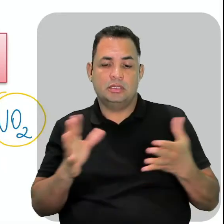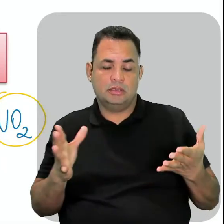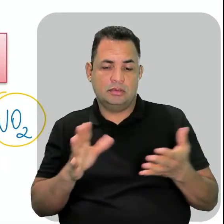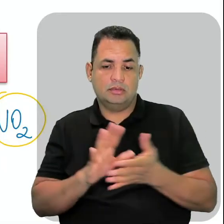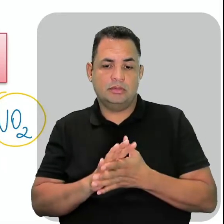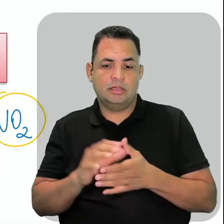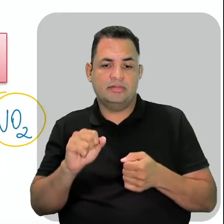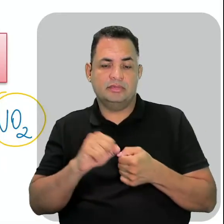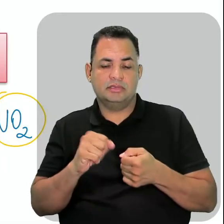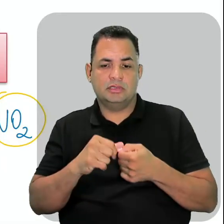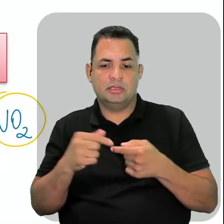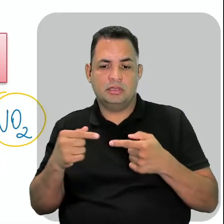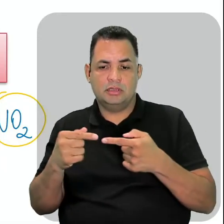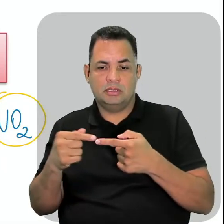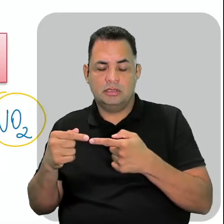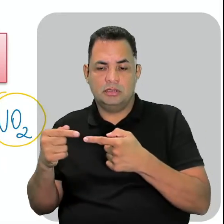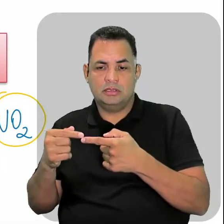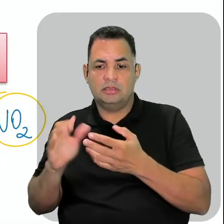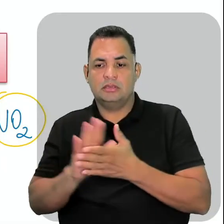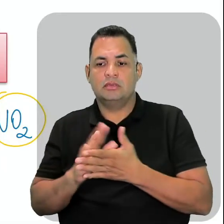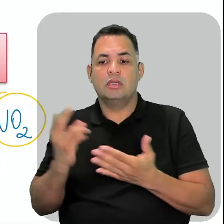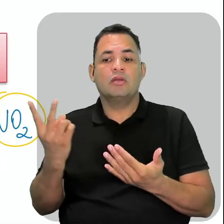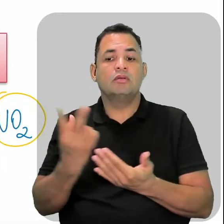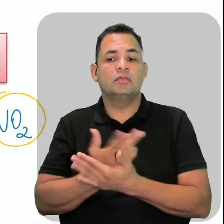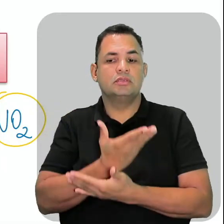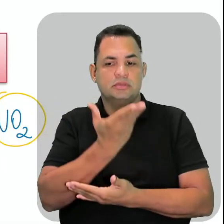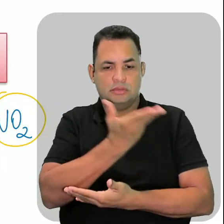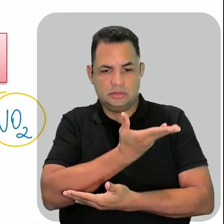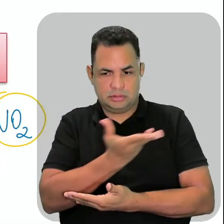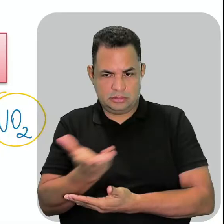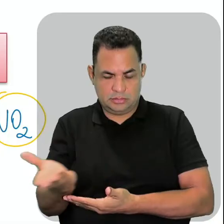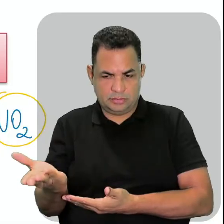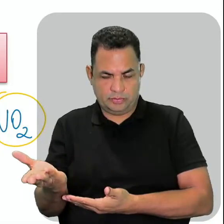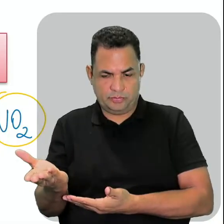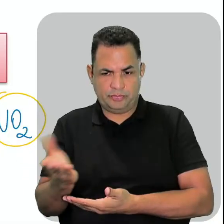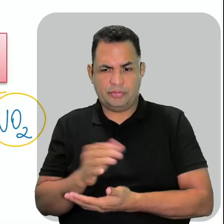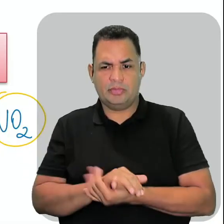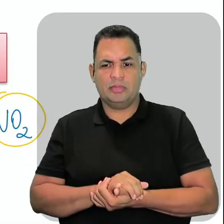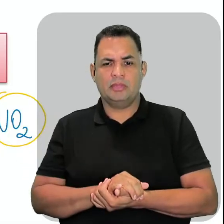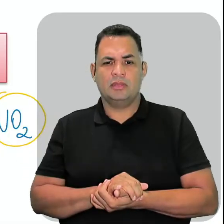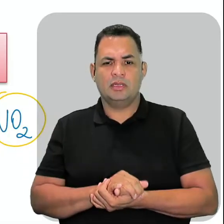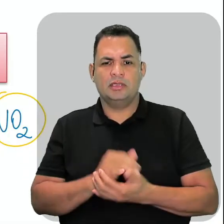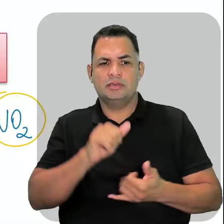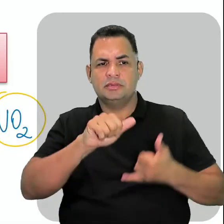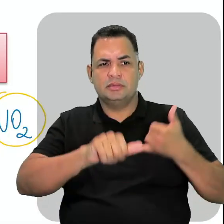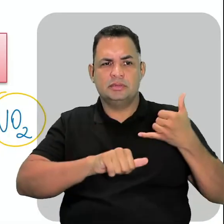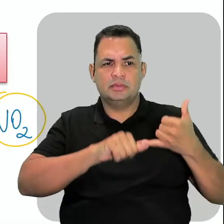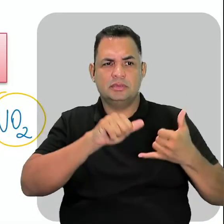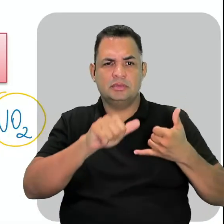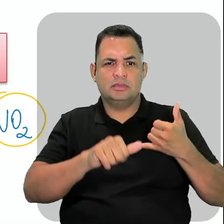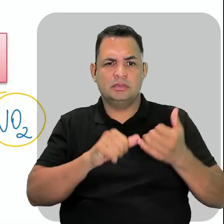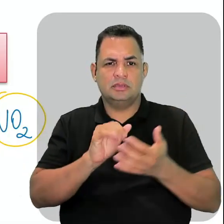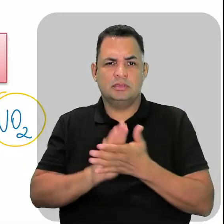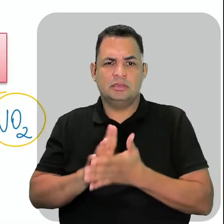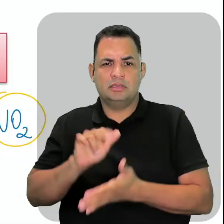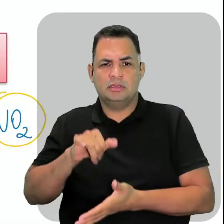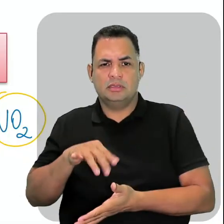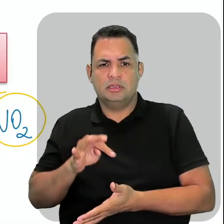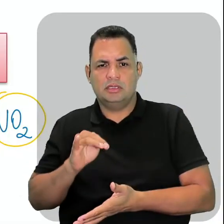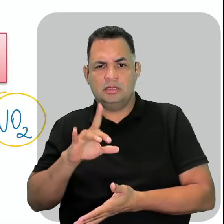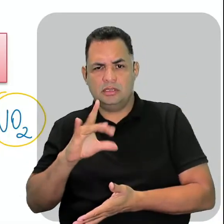fazer ligação, que é o caso que aconteceu aqui. Então, essa é a reação de nitração de